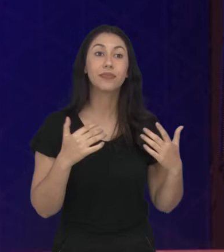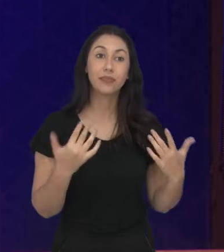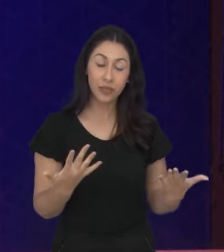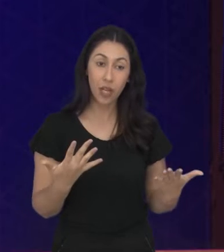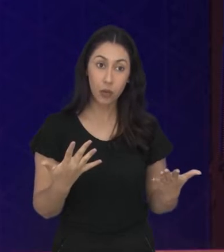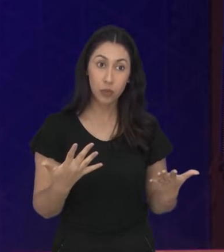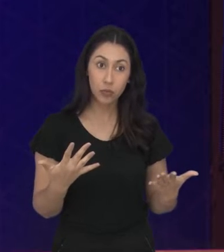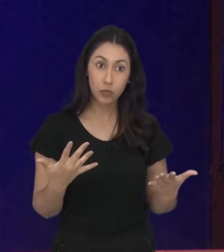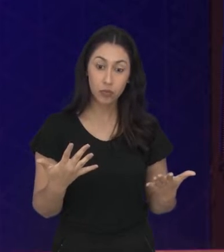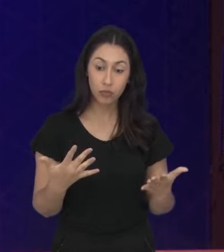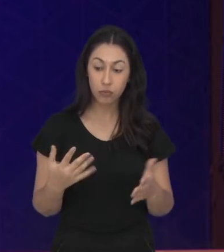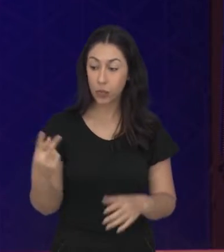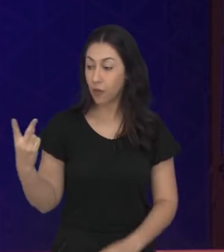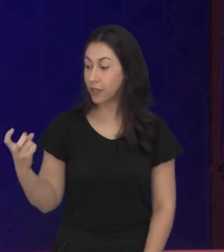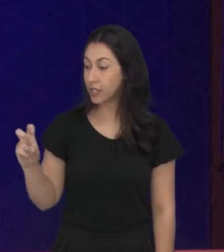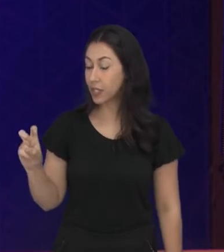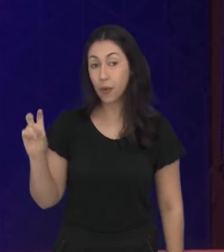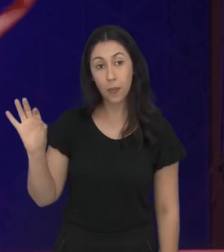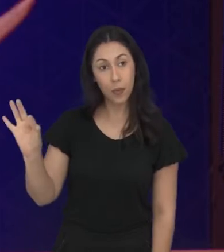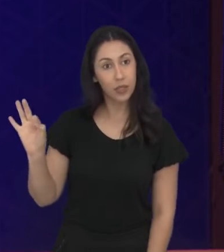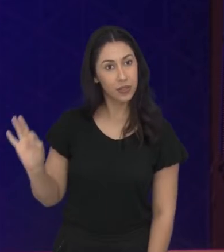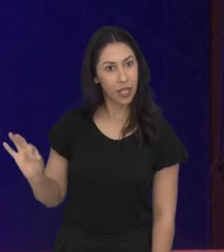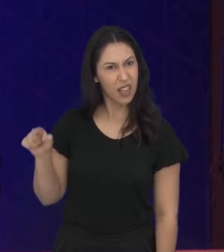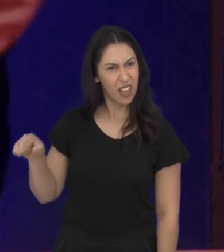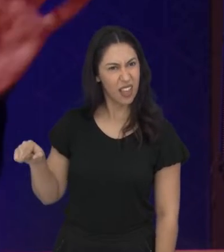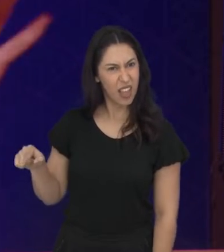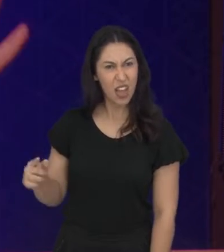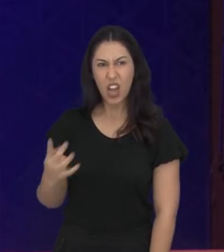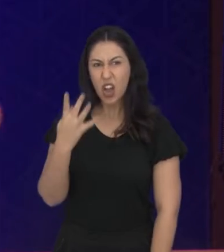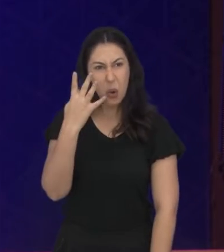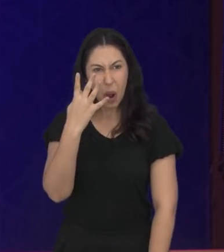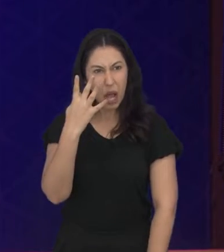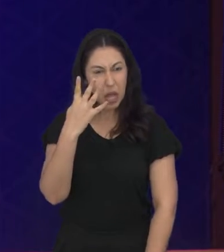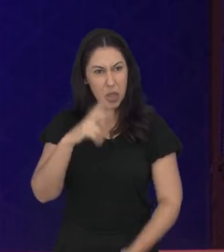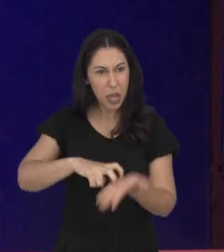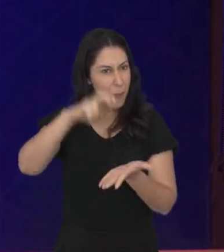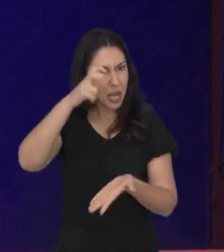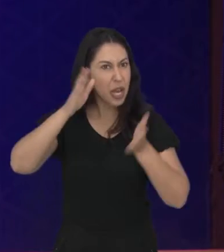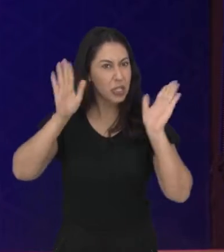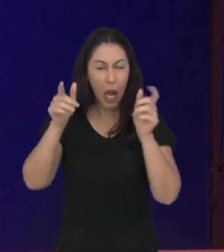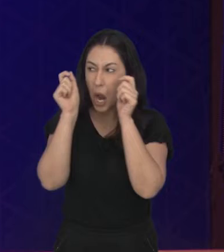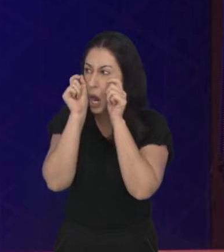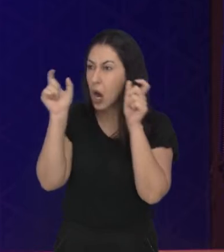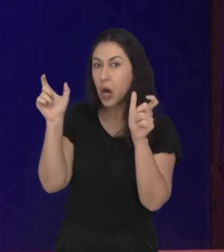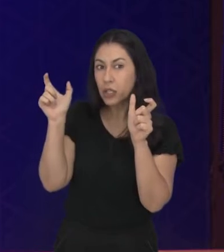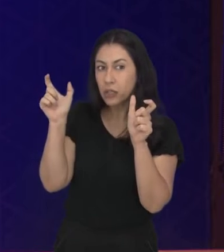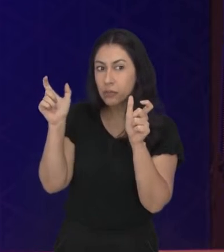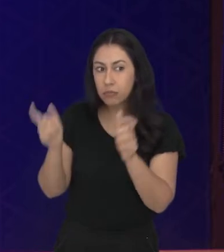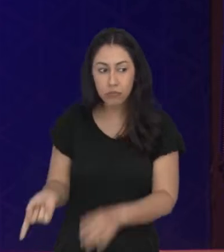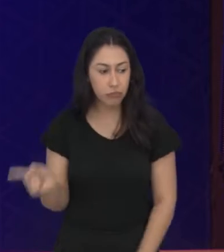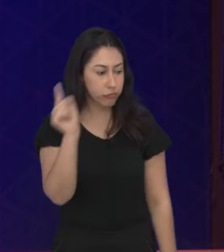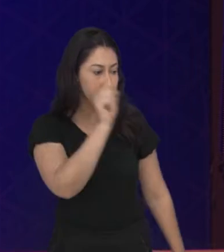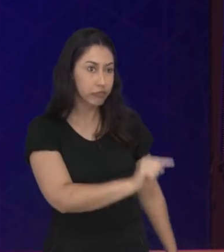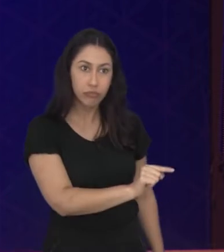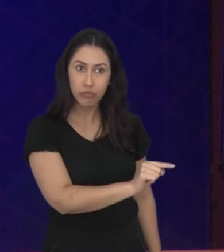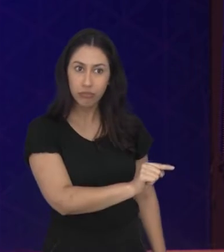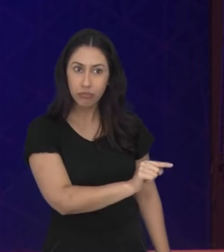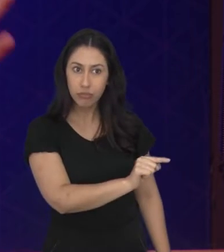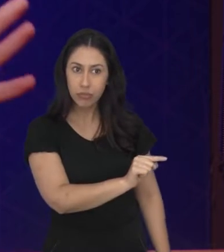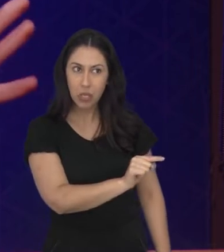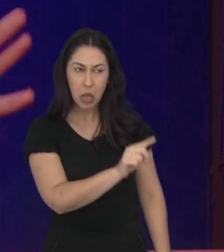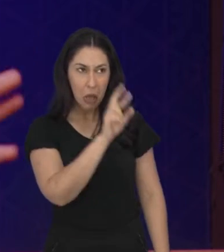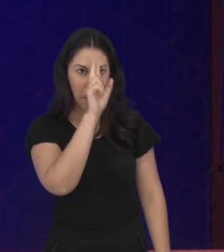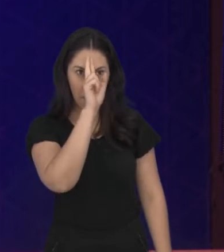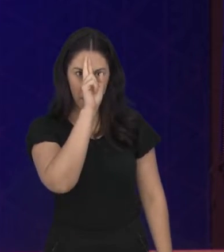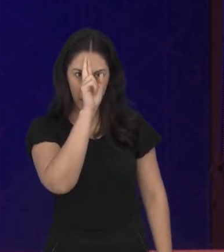que é matutina, 25%, é a galera, né, das 4, 5 horas da manhã. E a galera vespertina é essa galera que vai dormir